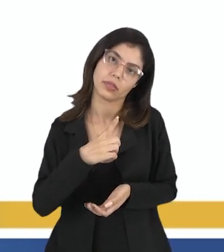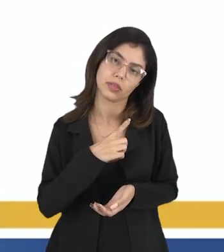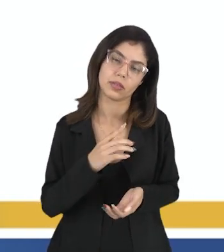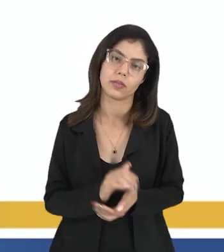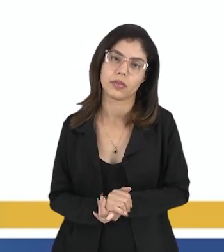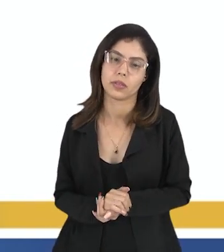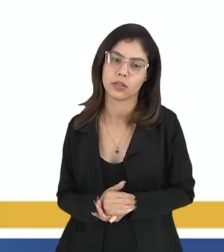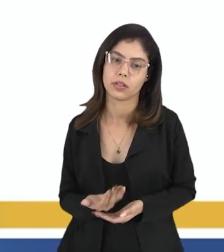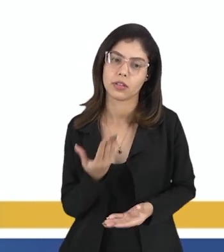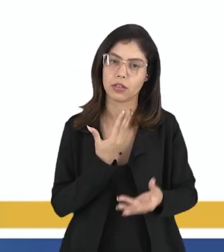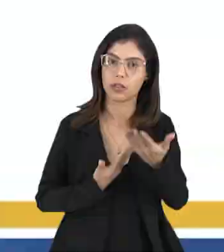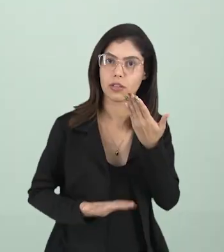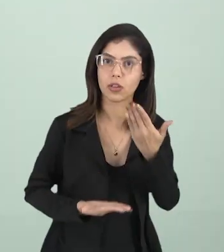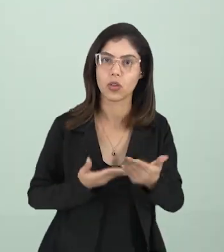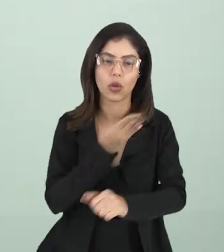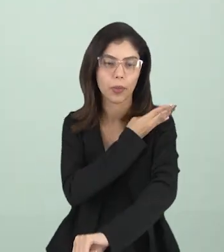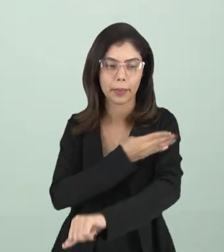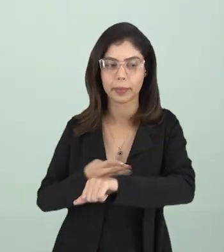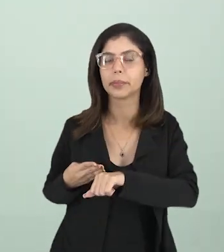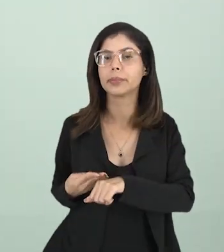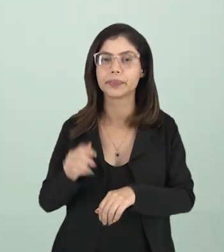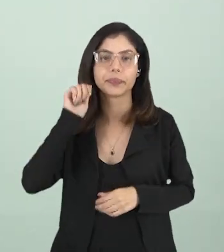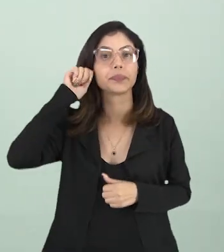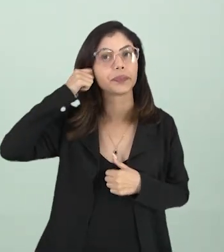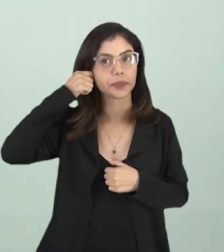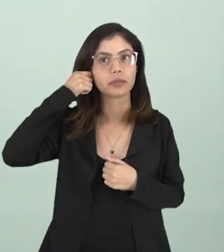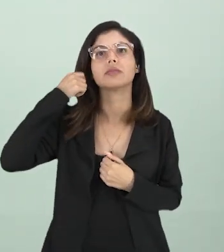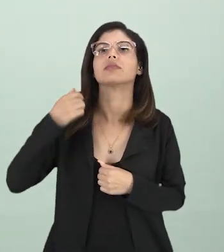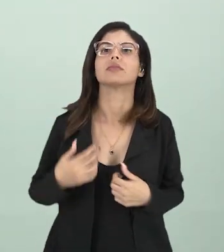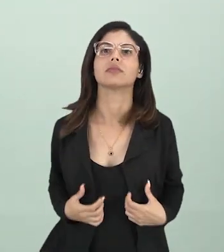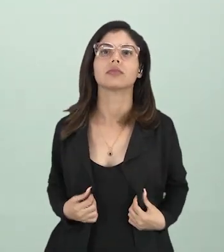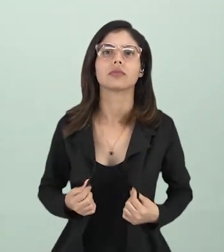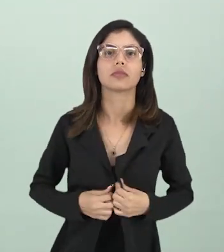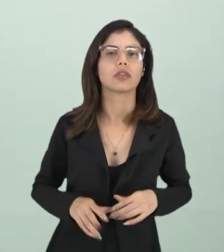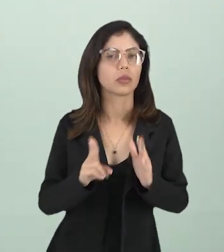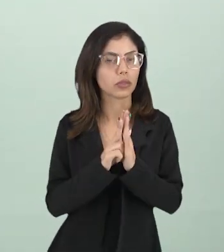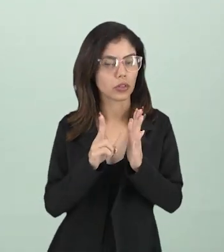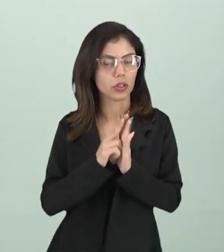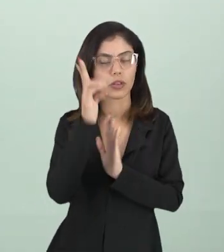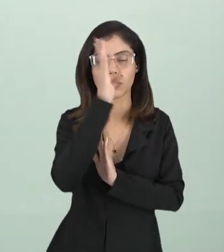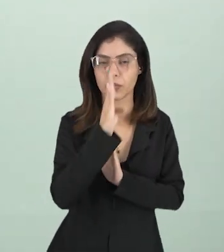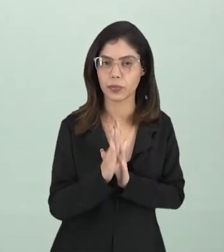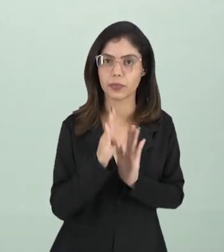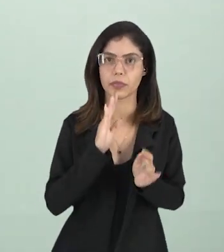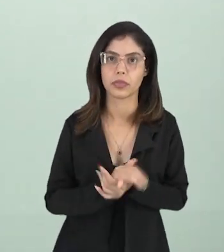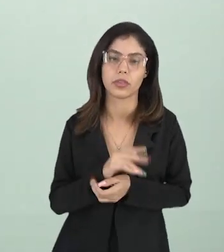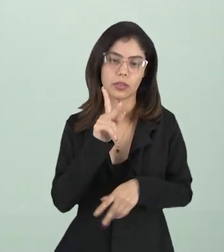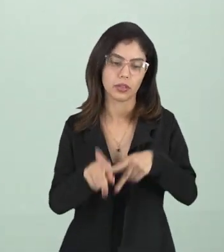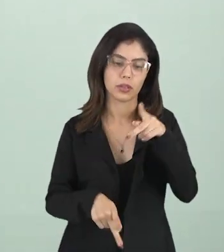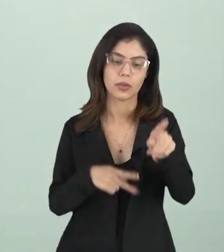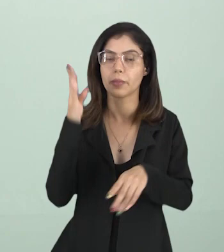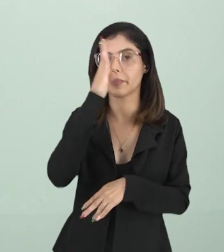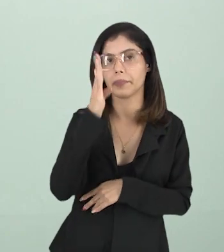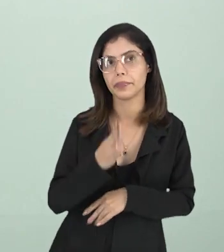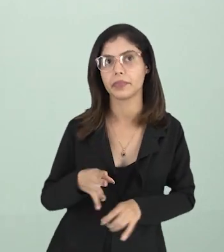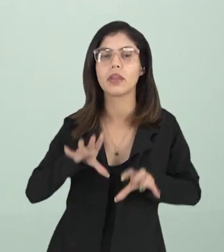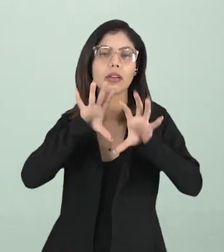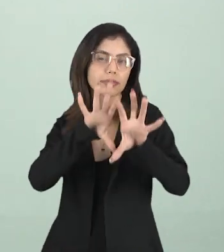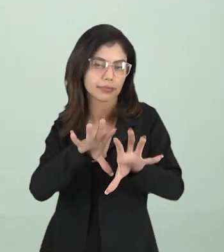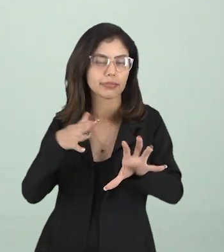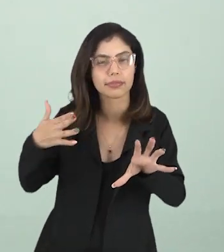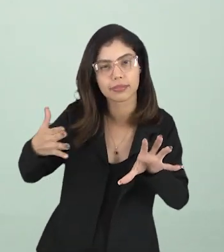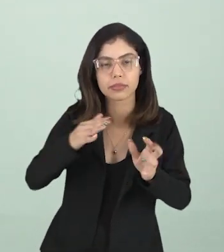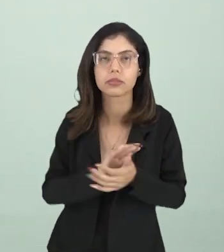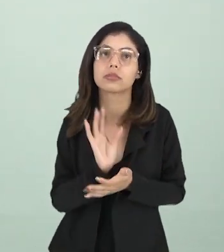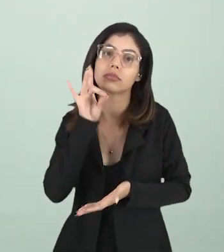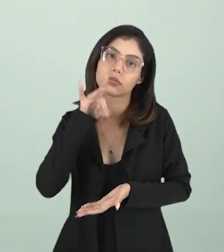uma harmonia entre o branco, o negro e o indígena no Brasil, que a população brasileira é isso, né? E,